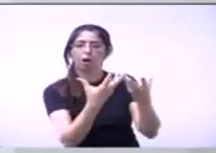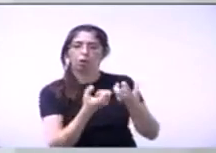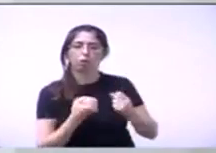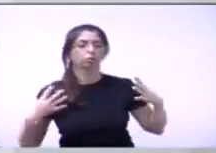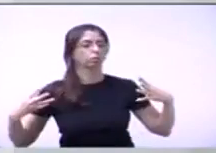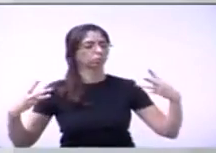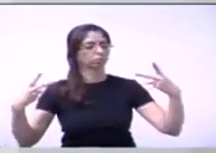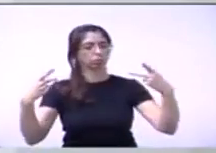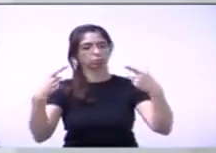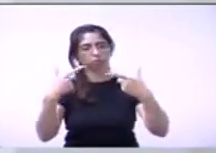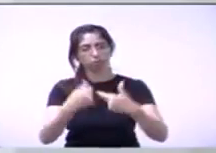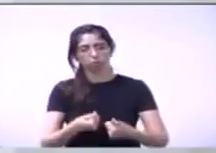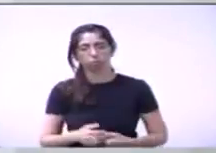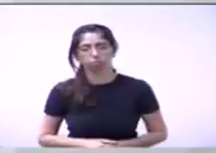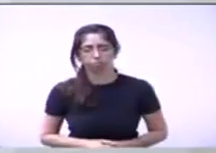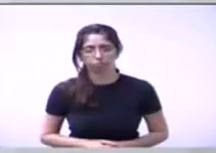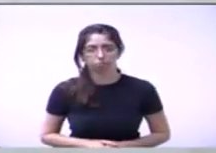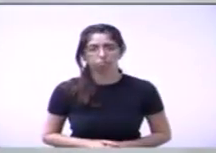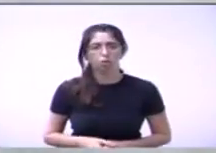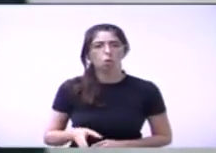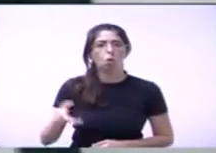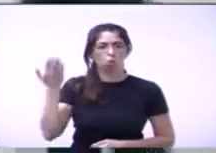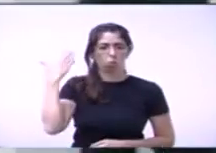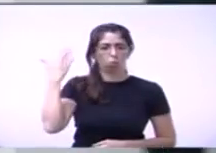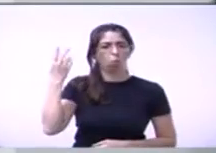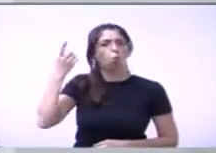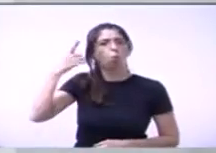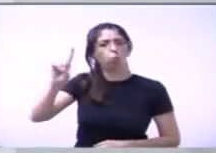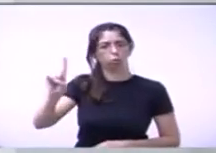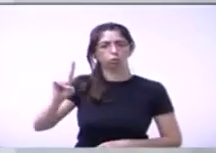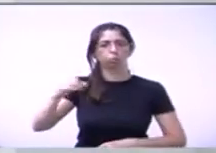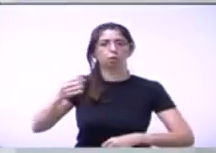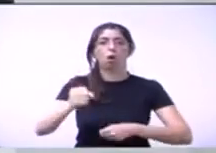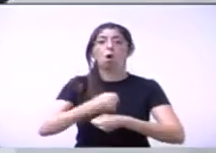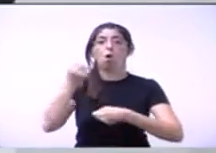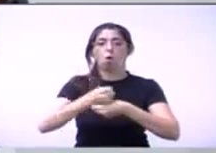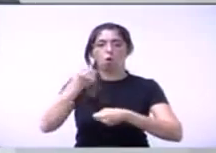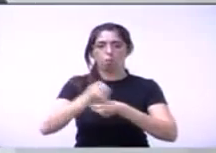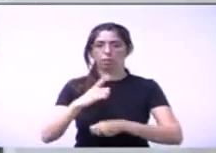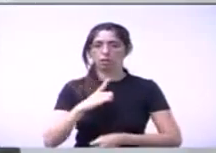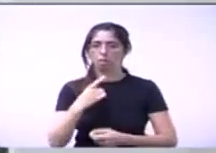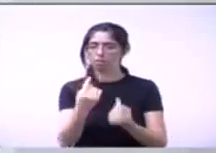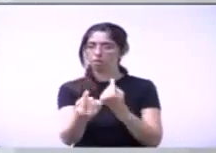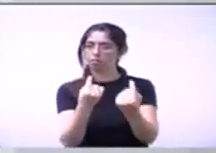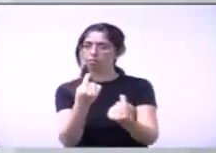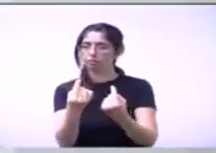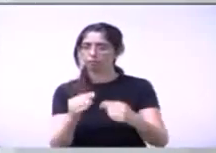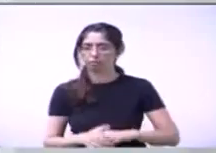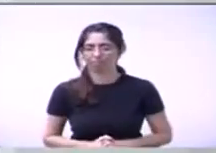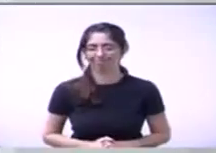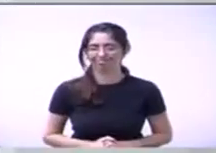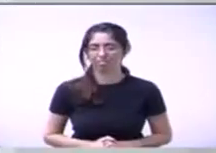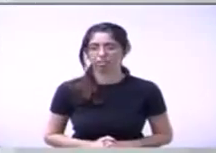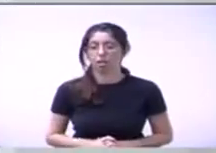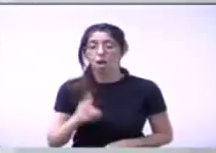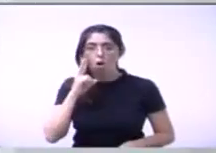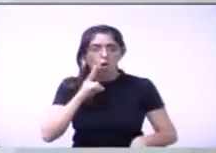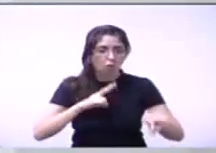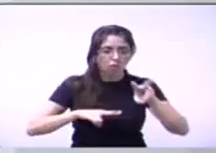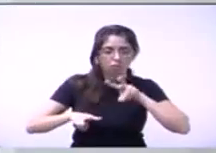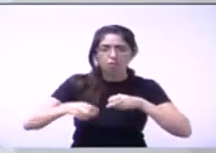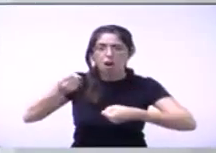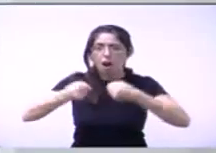cá. Na última parada, eu estava na avenida e vendo Cubatão aqui em Paulínia, Bahia em